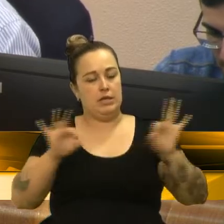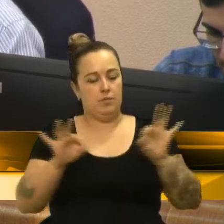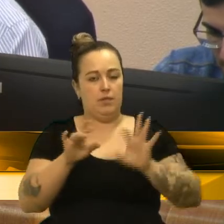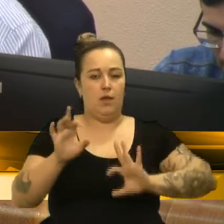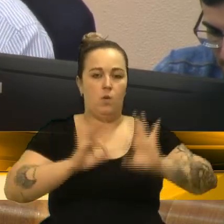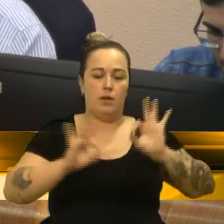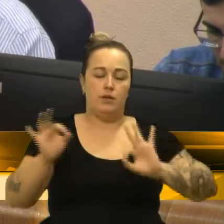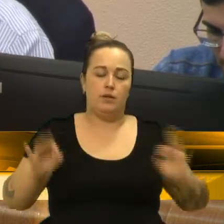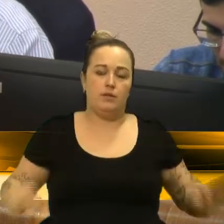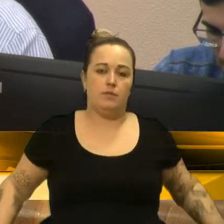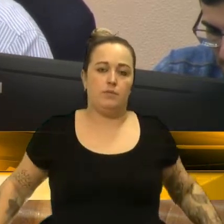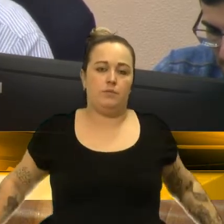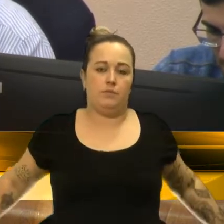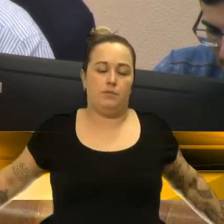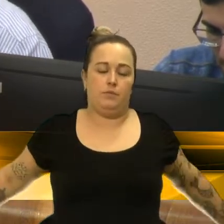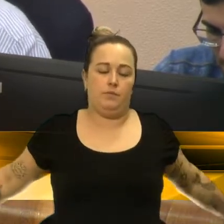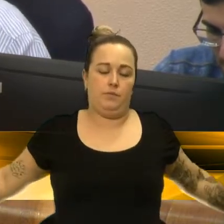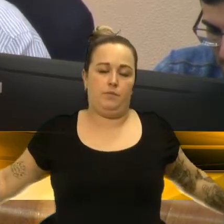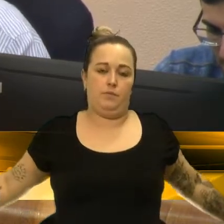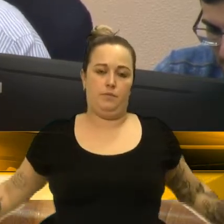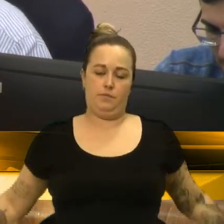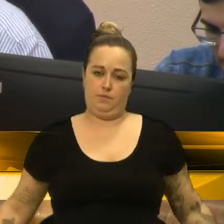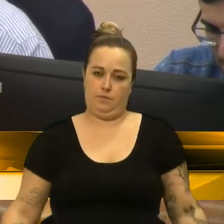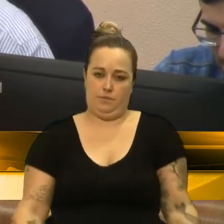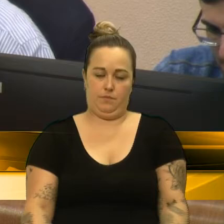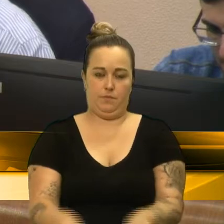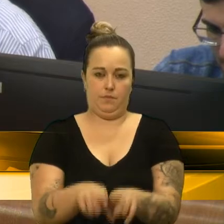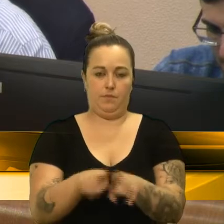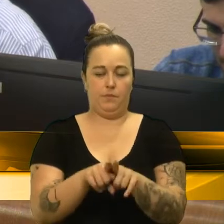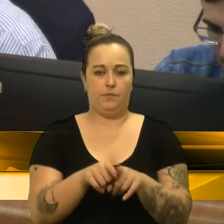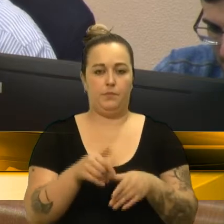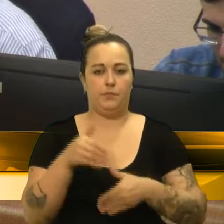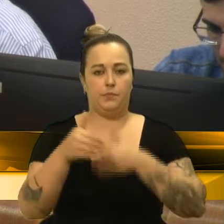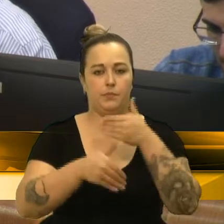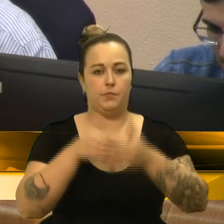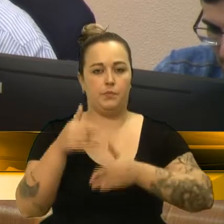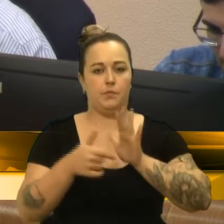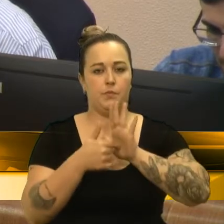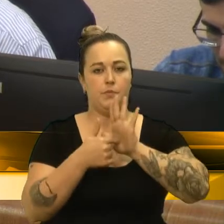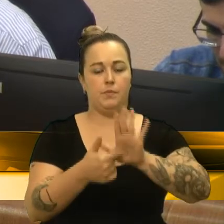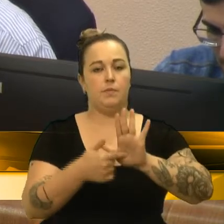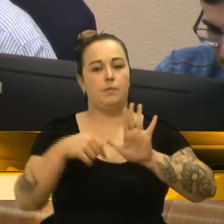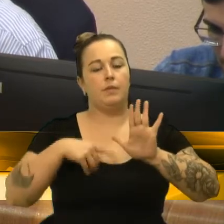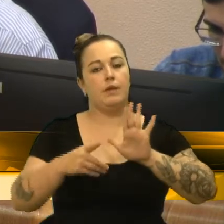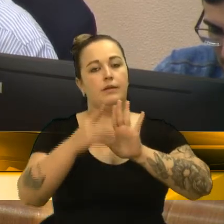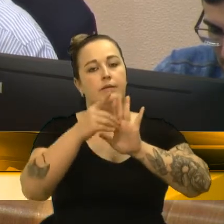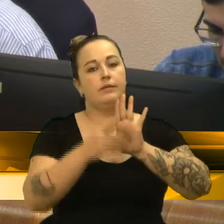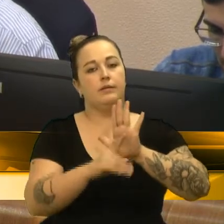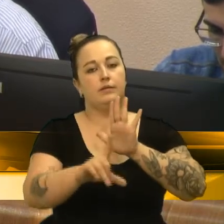organizacional. Atente-se para o fato de que o procedimento observou fielmente o rito previsto no Decreto-Lei